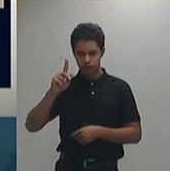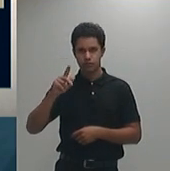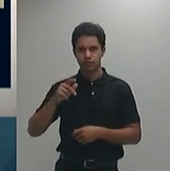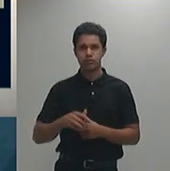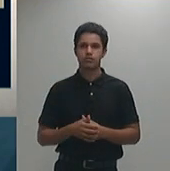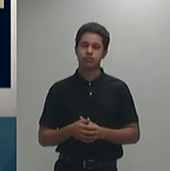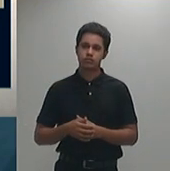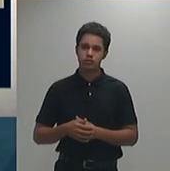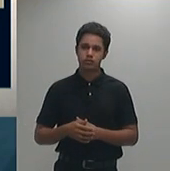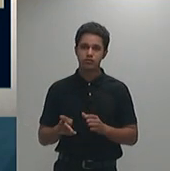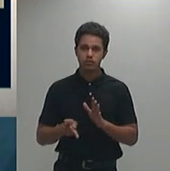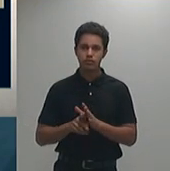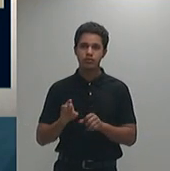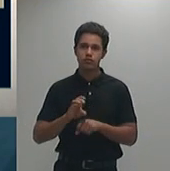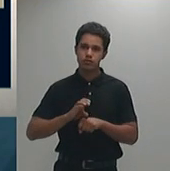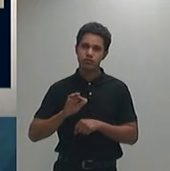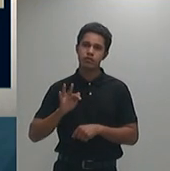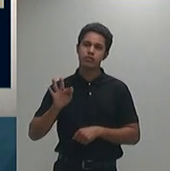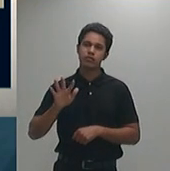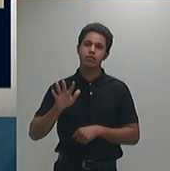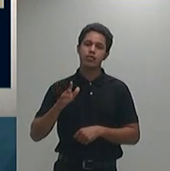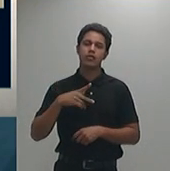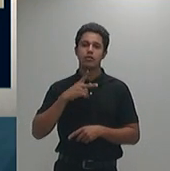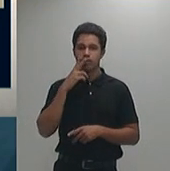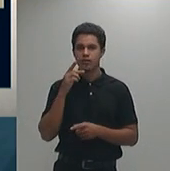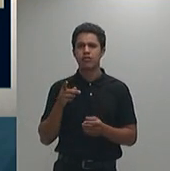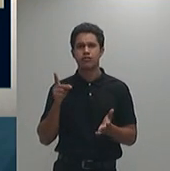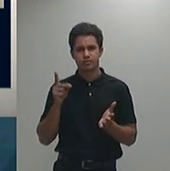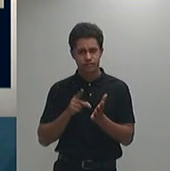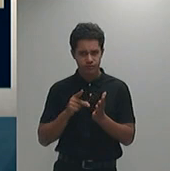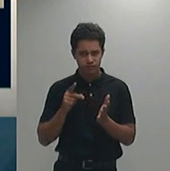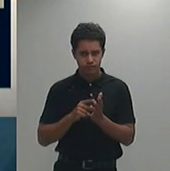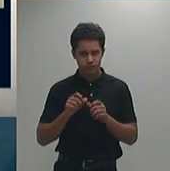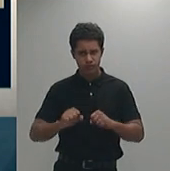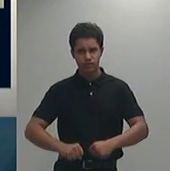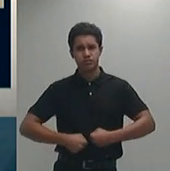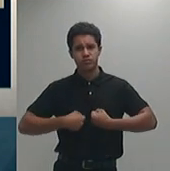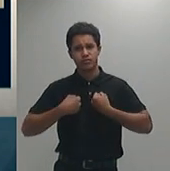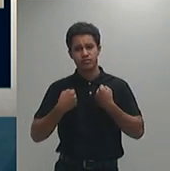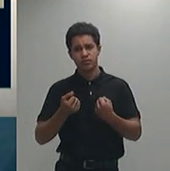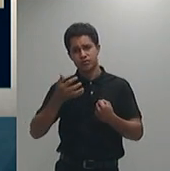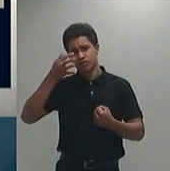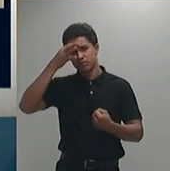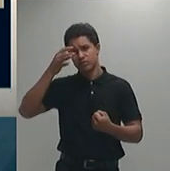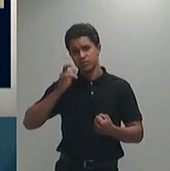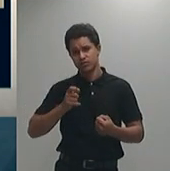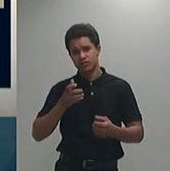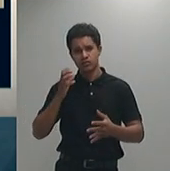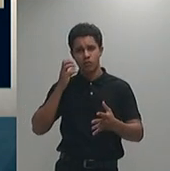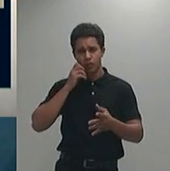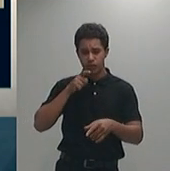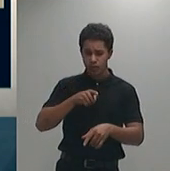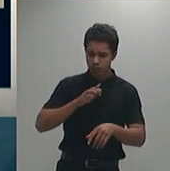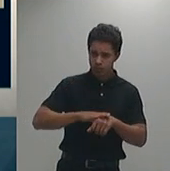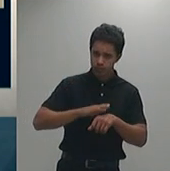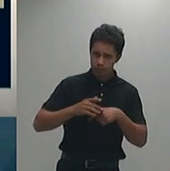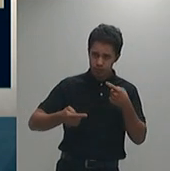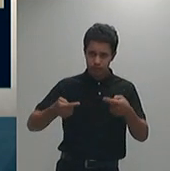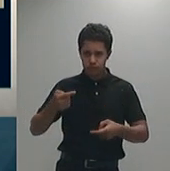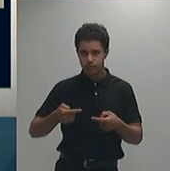comissão Federal parece uma É verdade que houve verdadeira Superação do entendimento adotado naquele conflito 113